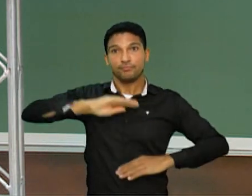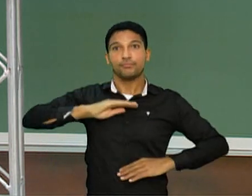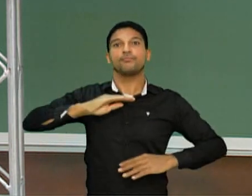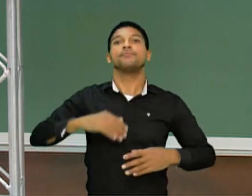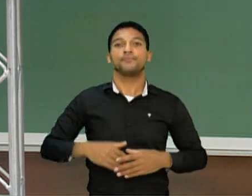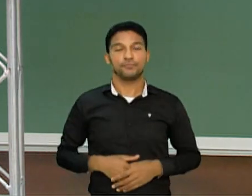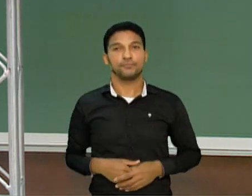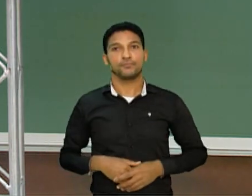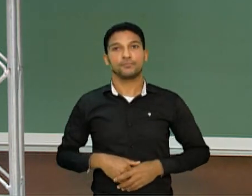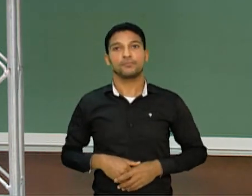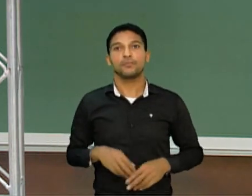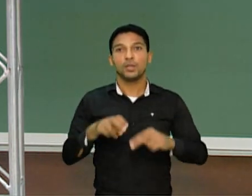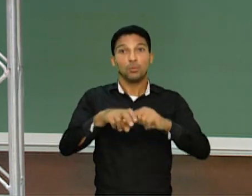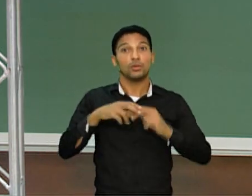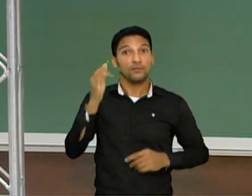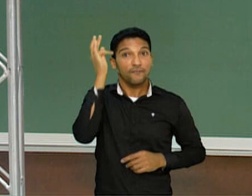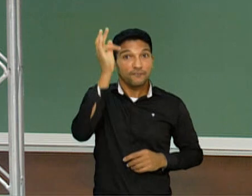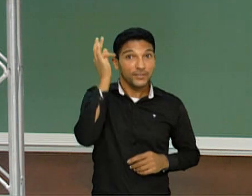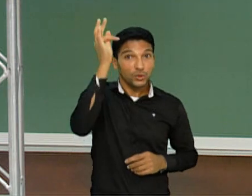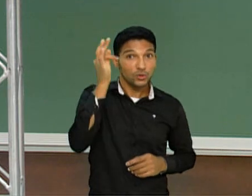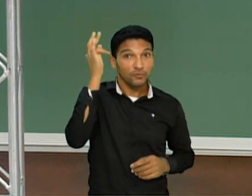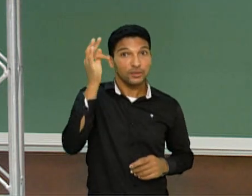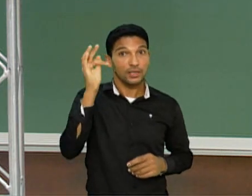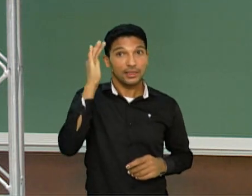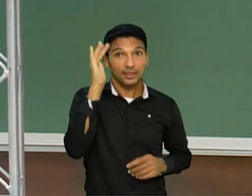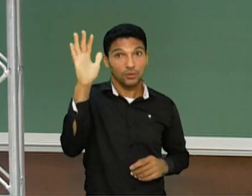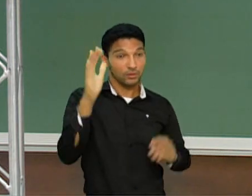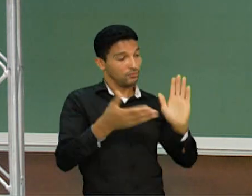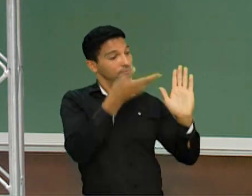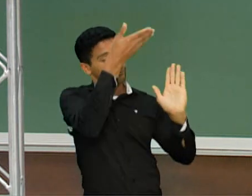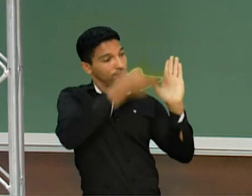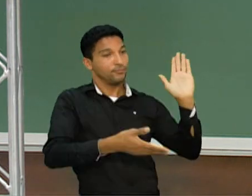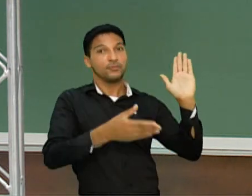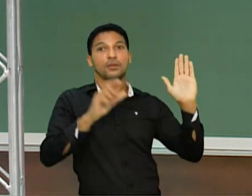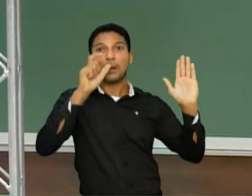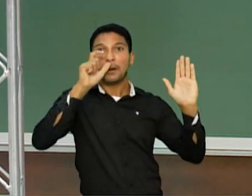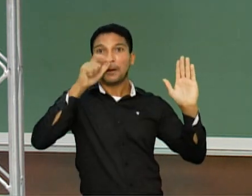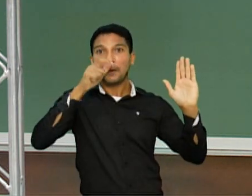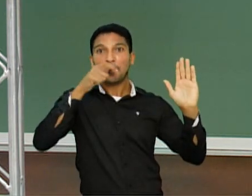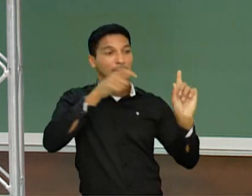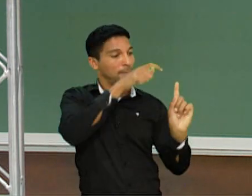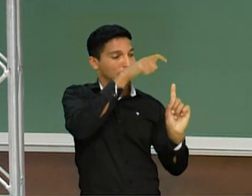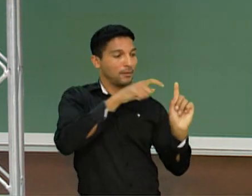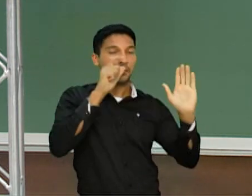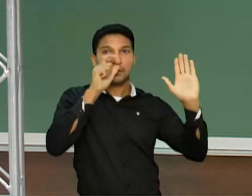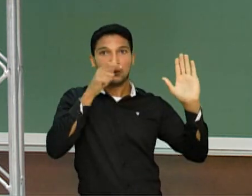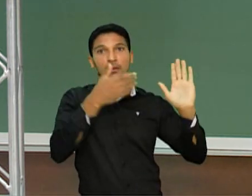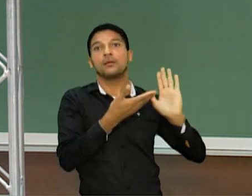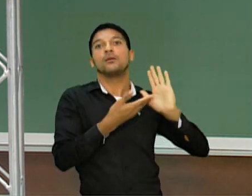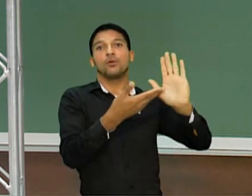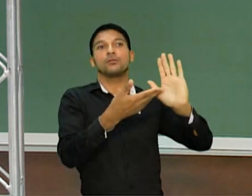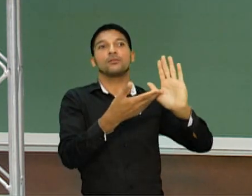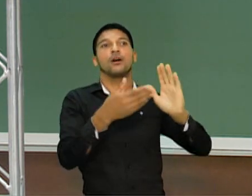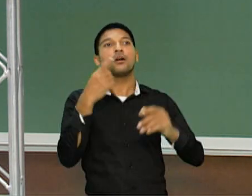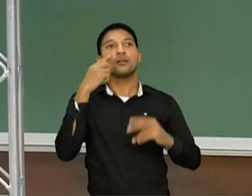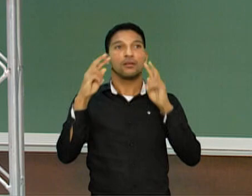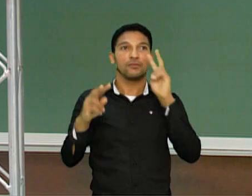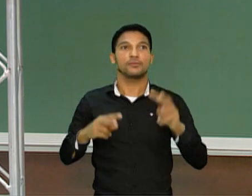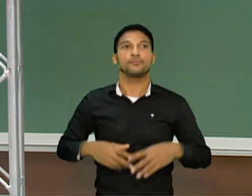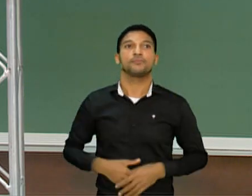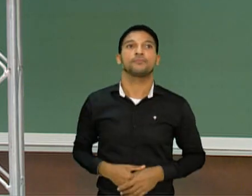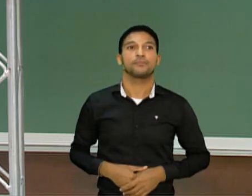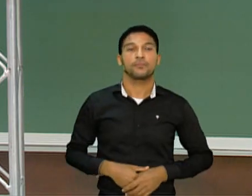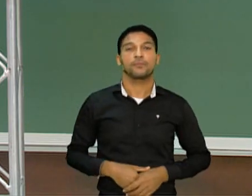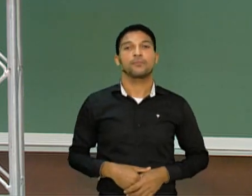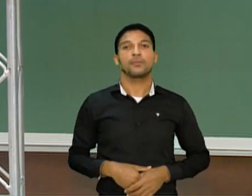toda a sua filosofia e ajudar nos critérios de verdade que virão na sequência. Por exemplo, quando eu